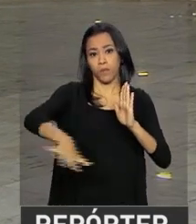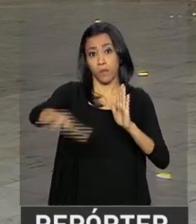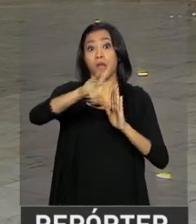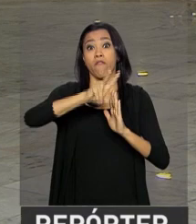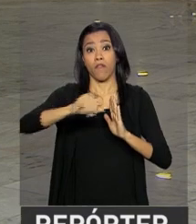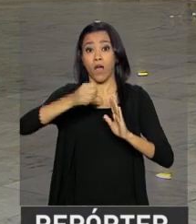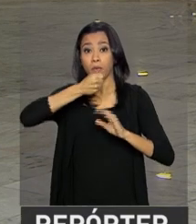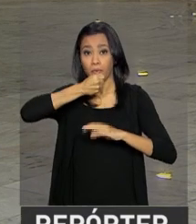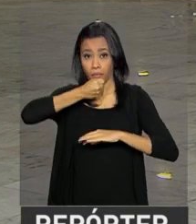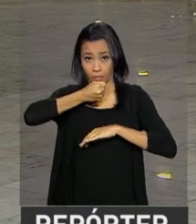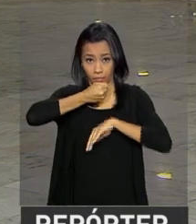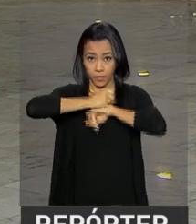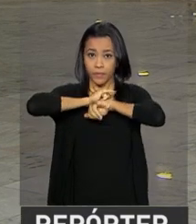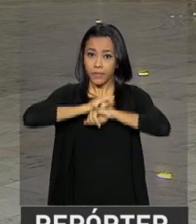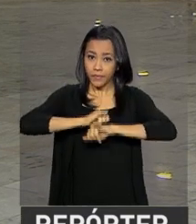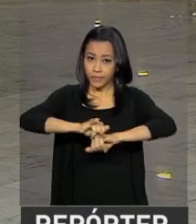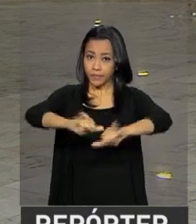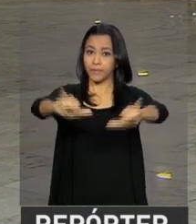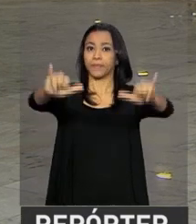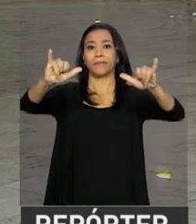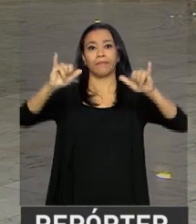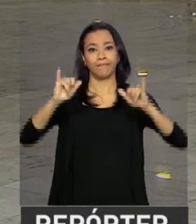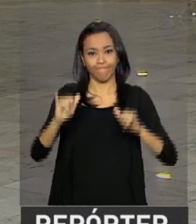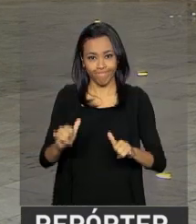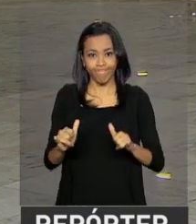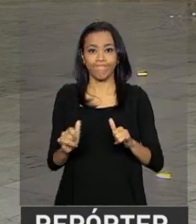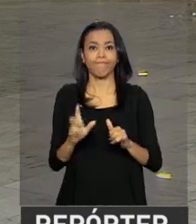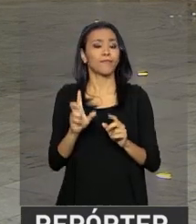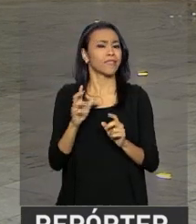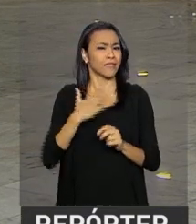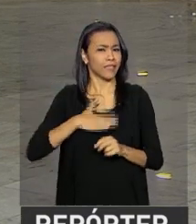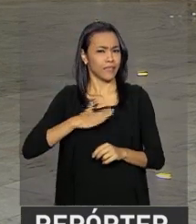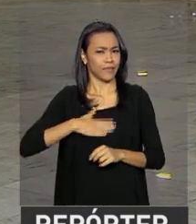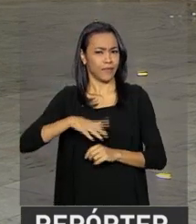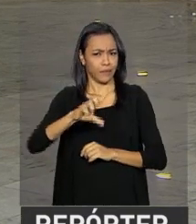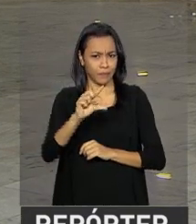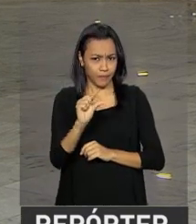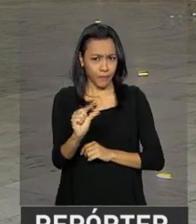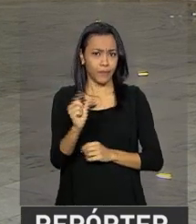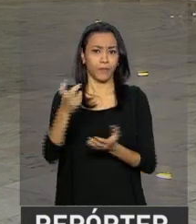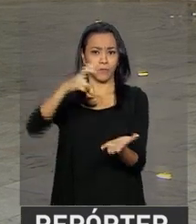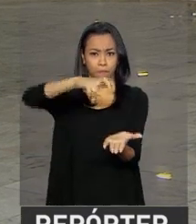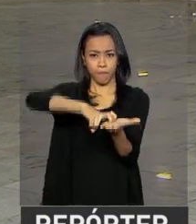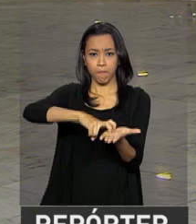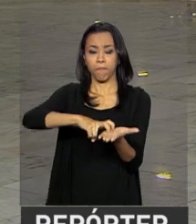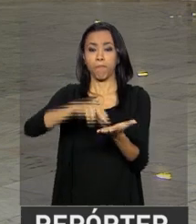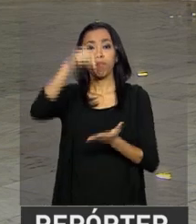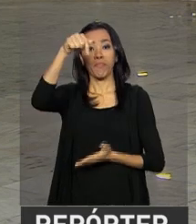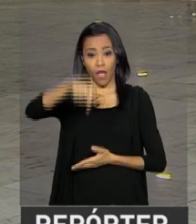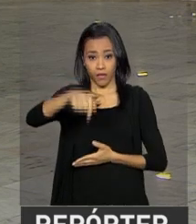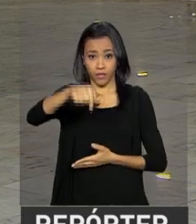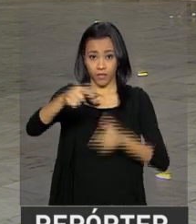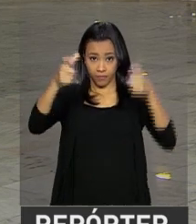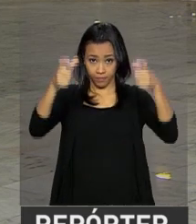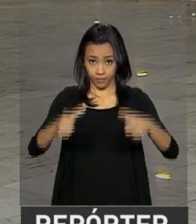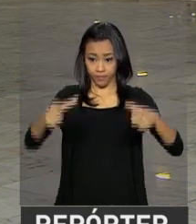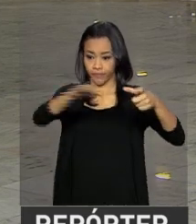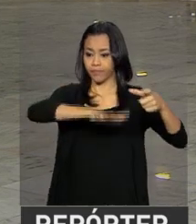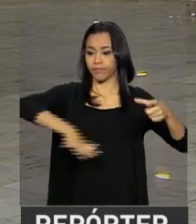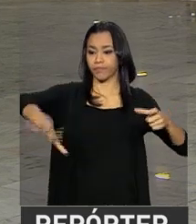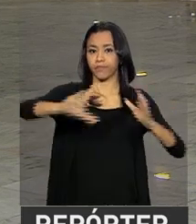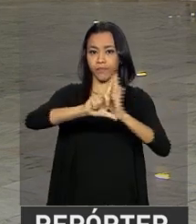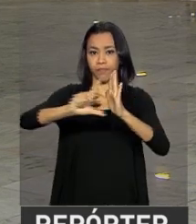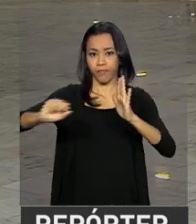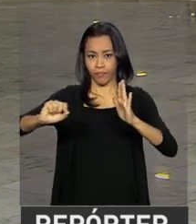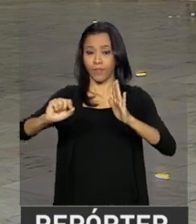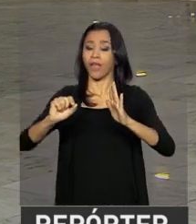uma declaração, deve fazer um pronunciamento daqui a pouco, agora pela manhã, aqui no Palácio do Planalto. Essa é uma